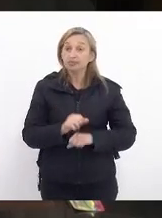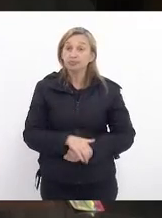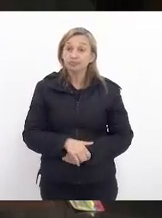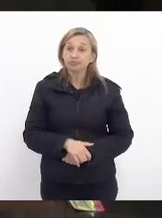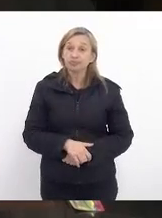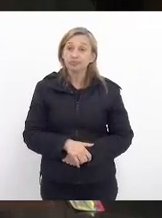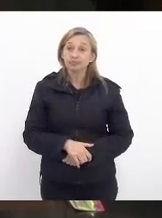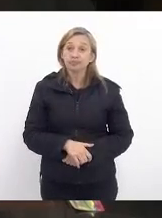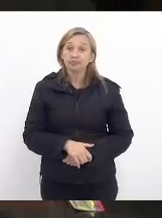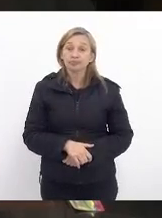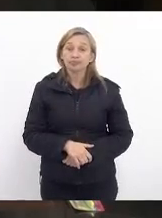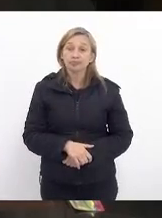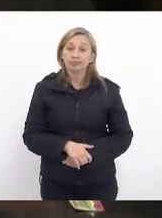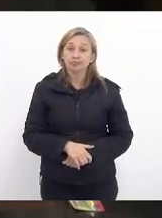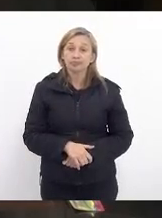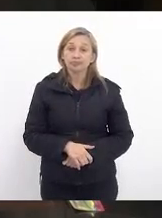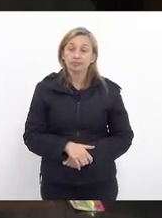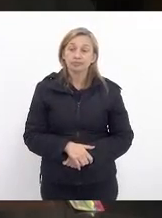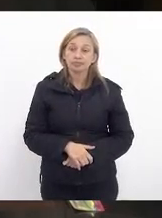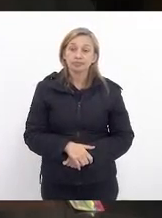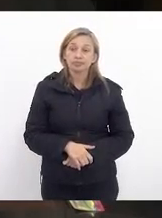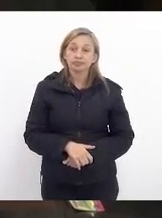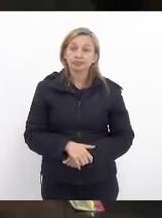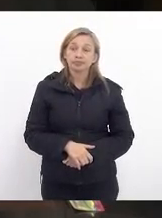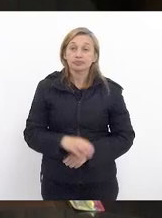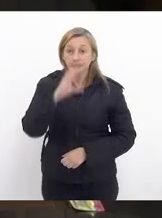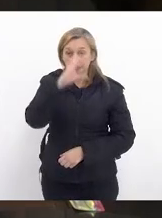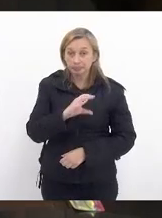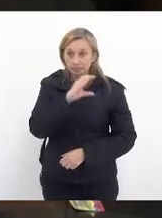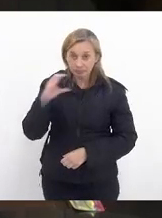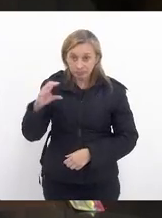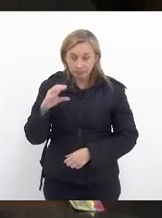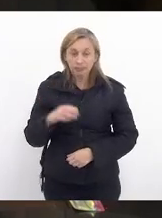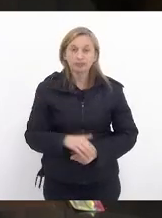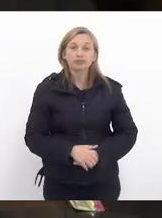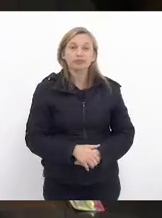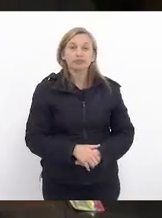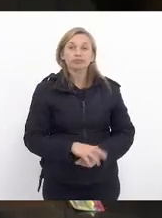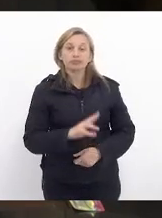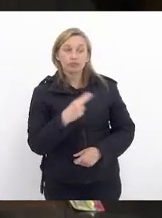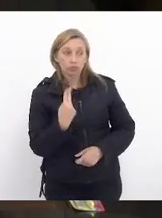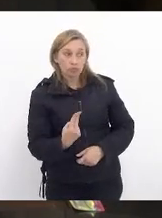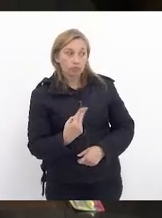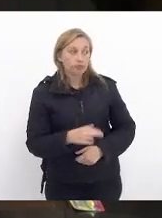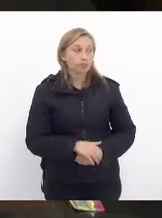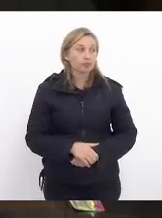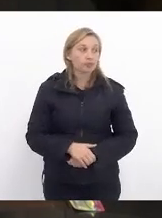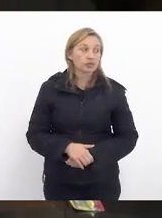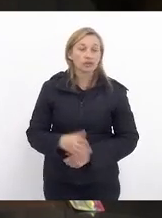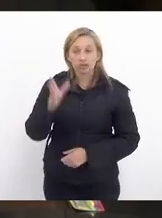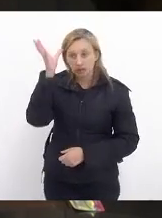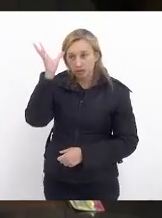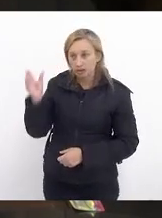seja na sua versão católica seja na sua versão afrodescendente